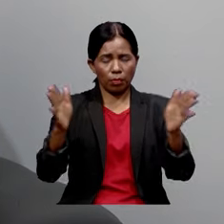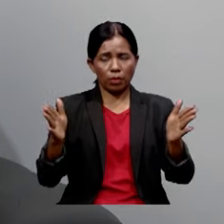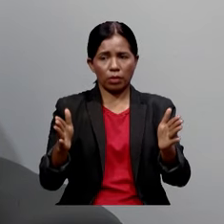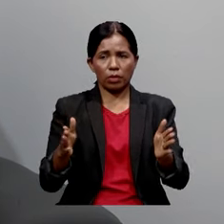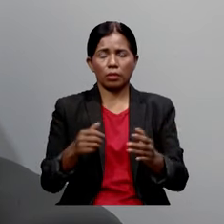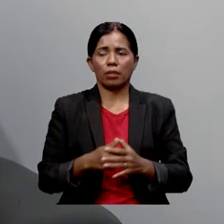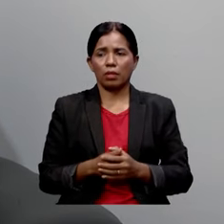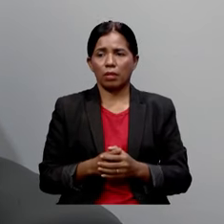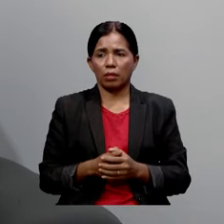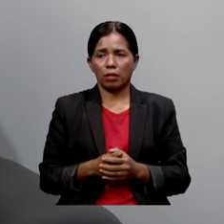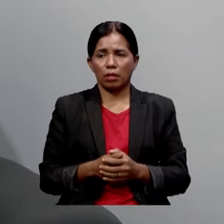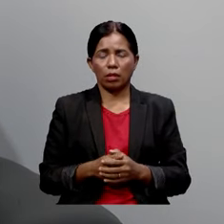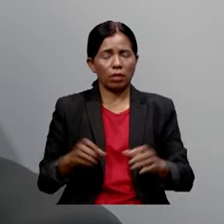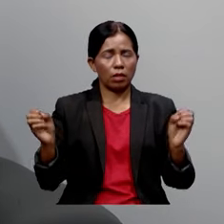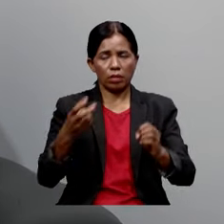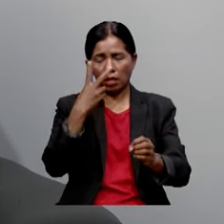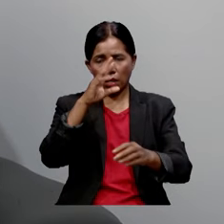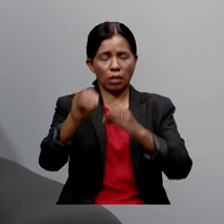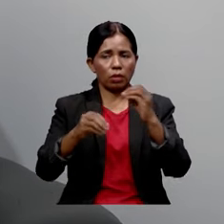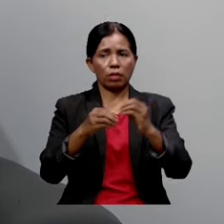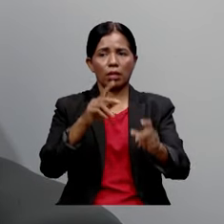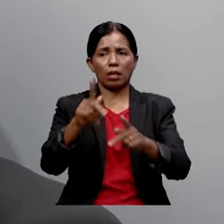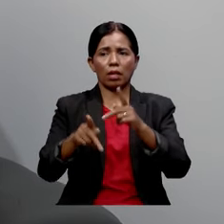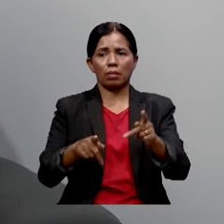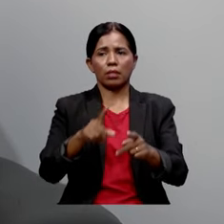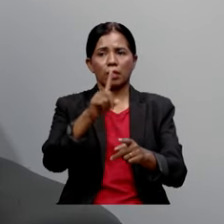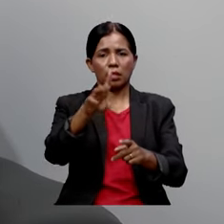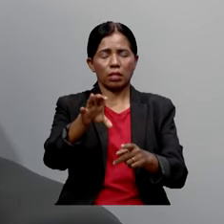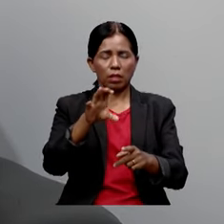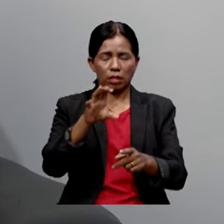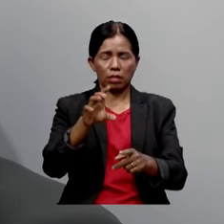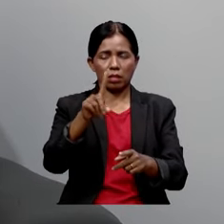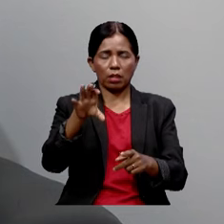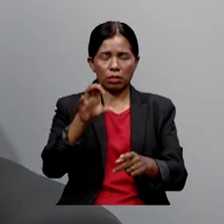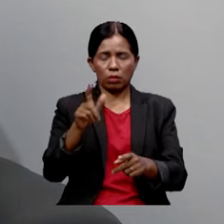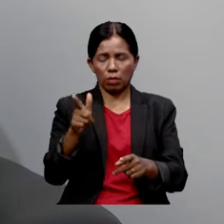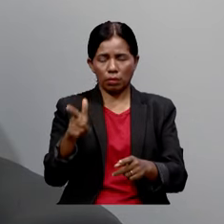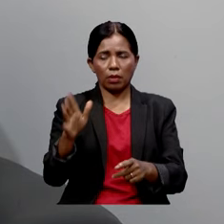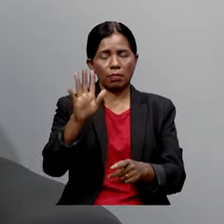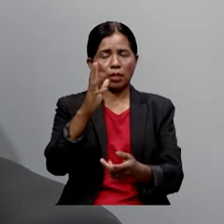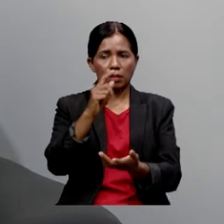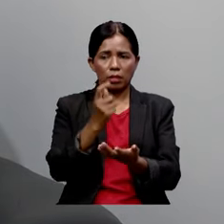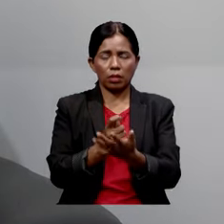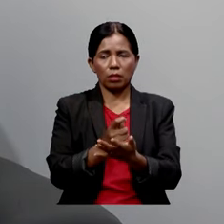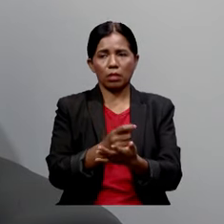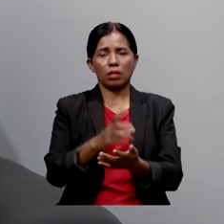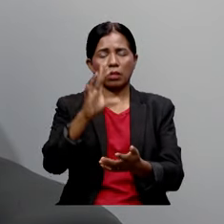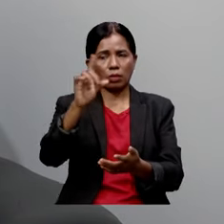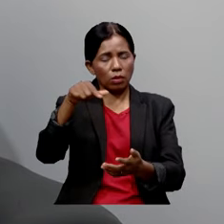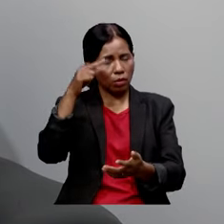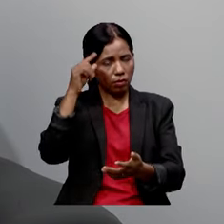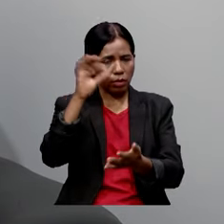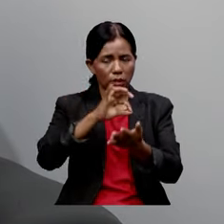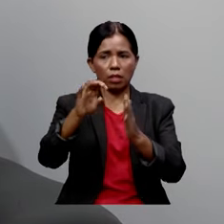tu lá os resolve o tu queiras, é mais 124 mil, né? Mas bem, o oitavo governo, o também sem